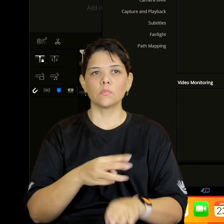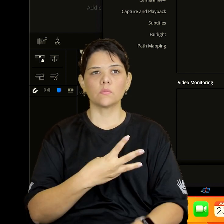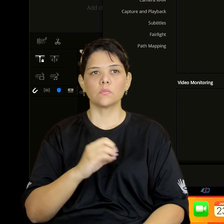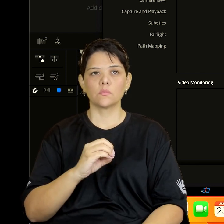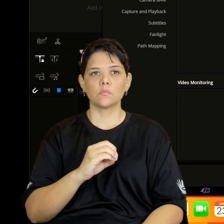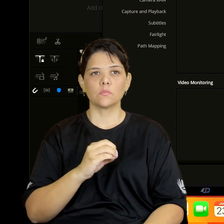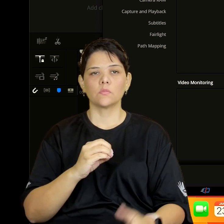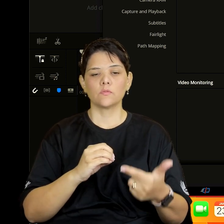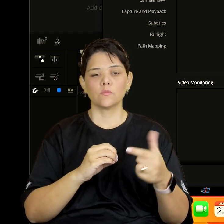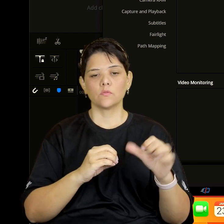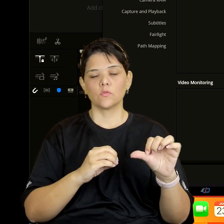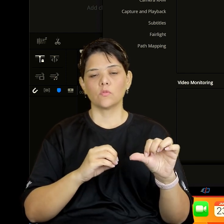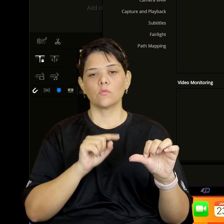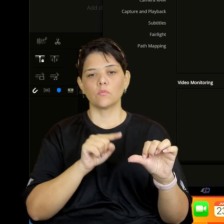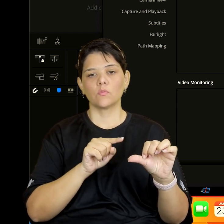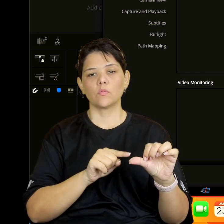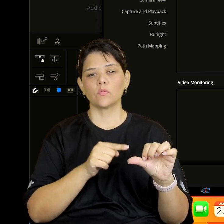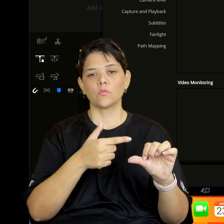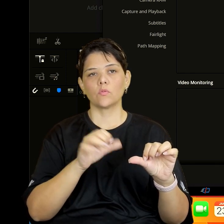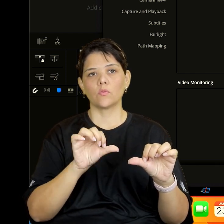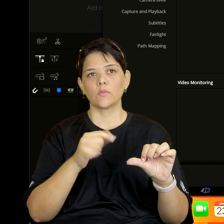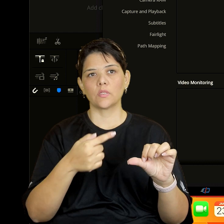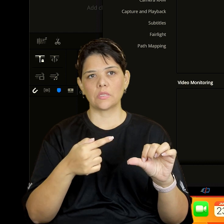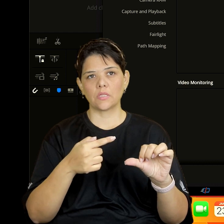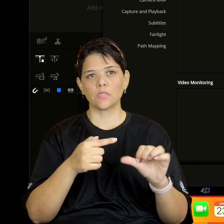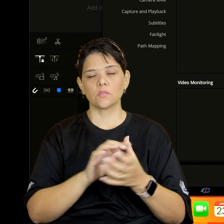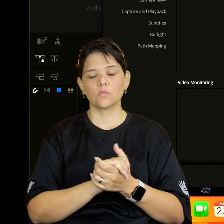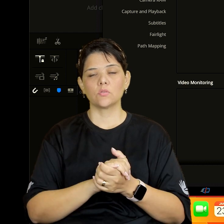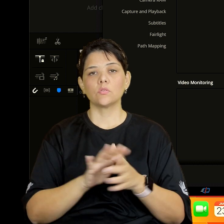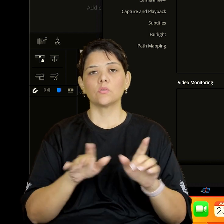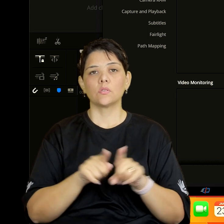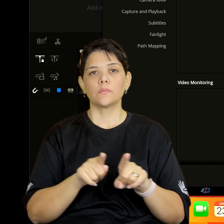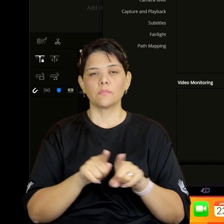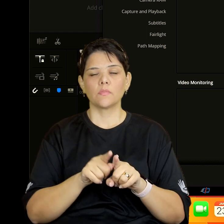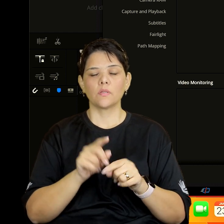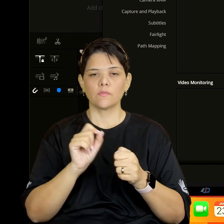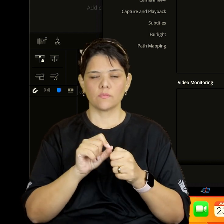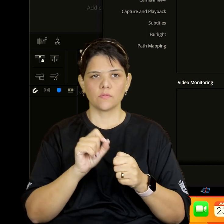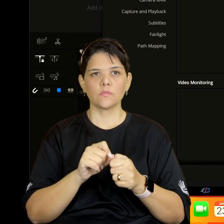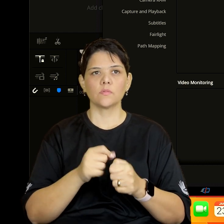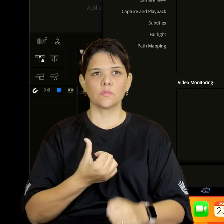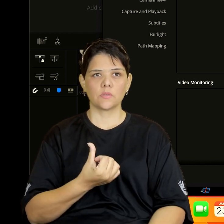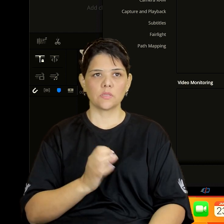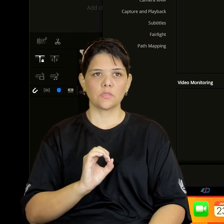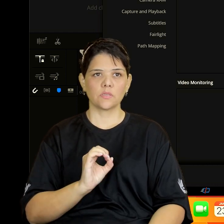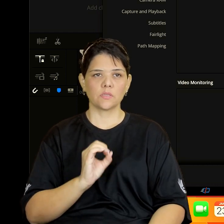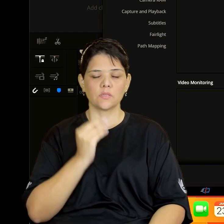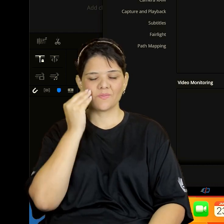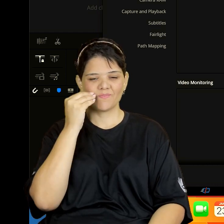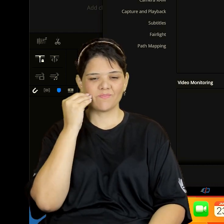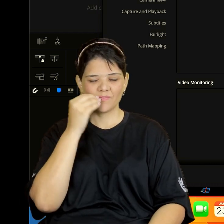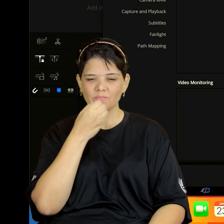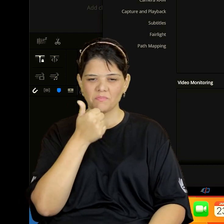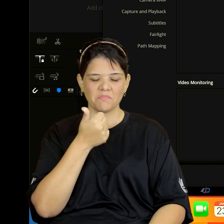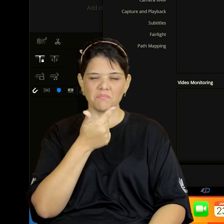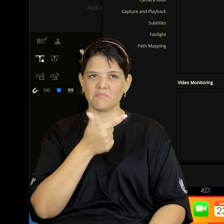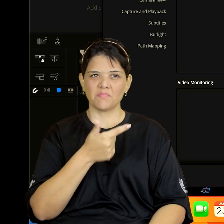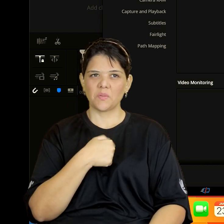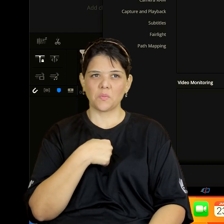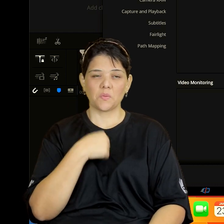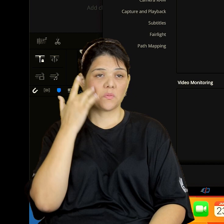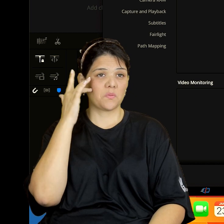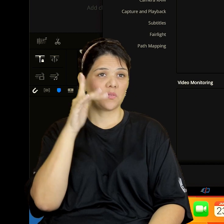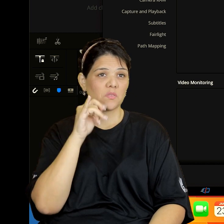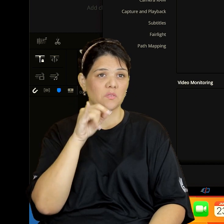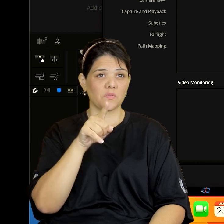e esse 29.97 aqui. Em 60, tem algumas experiências que não funcionaram tão bem. Não sei se